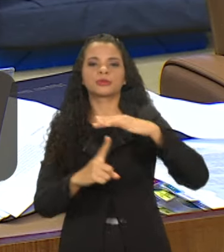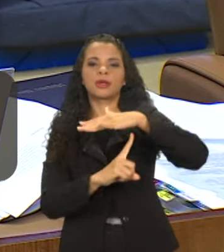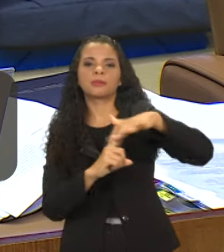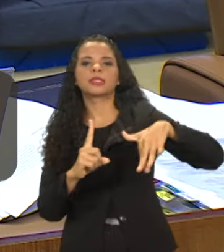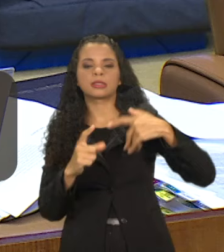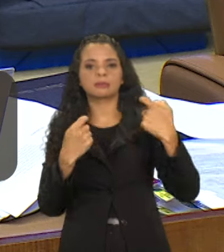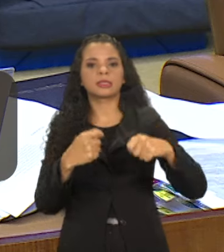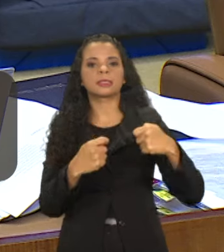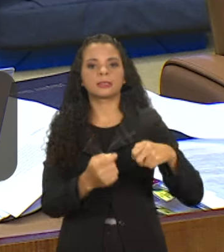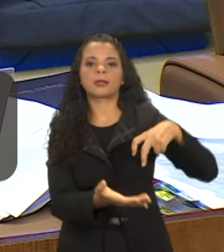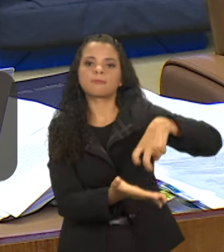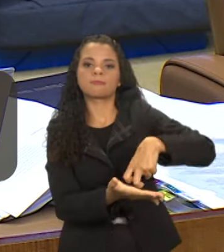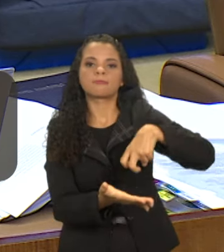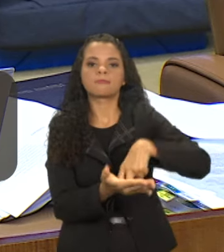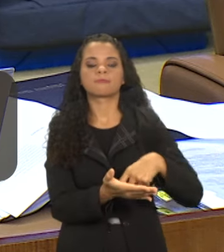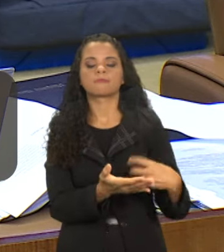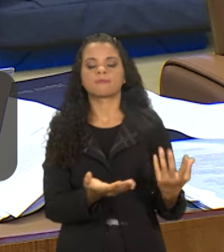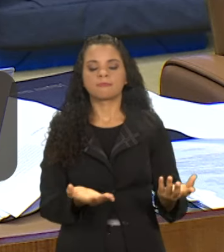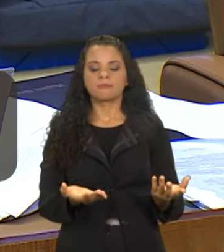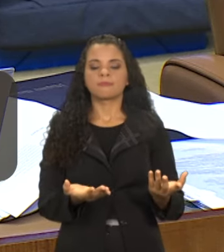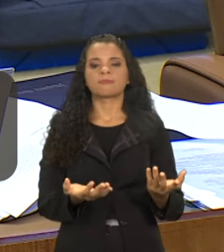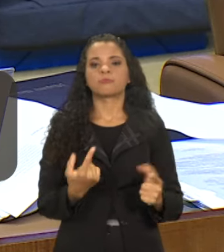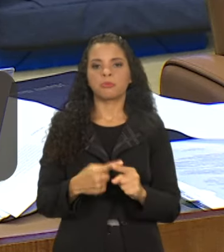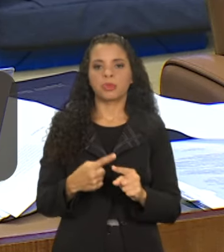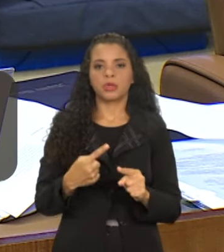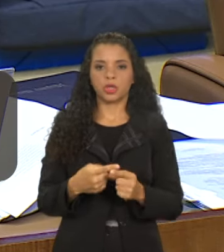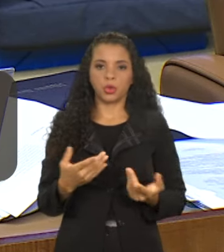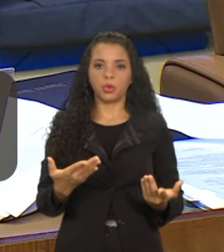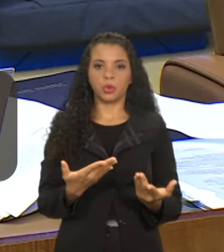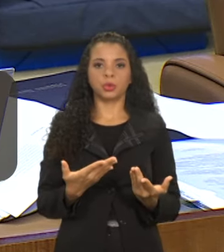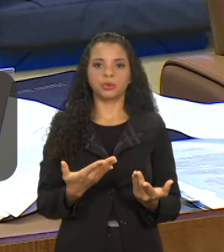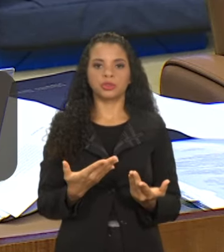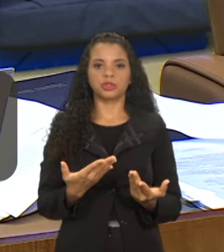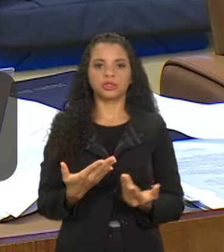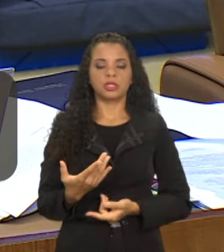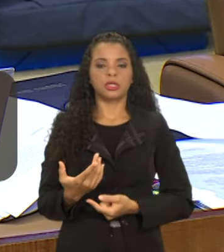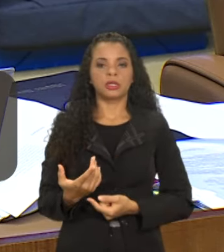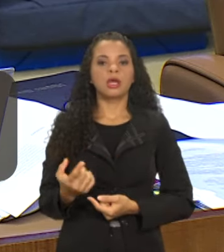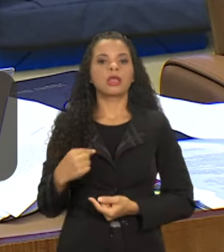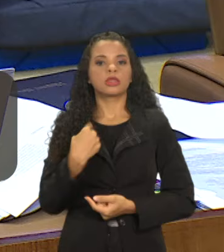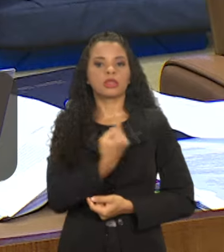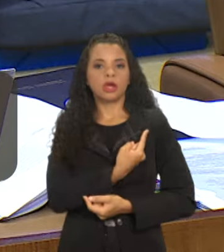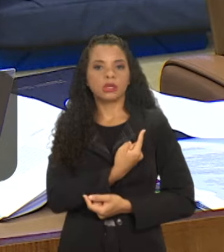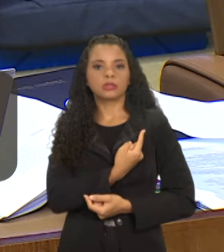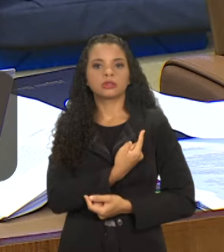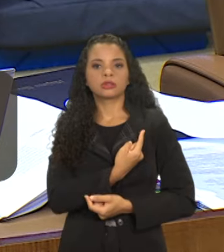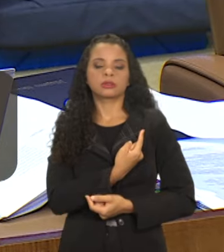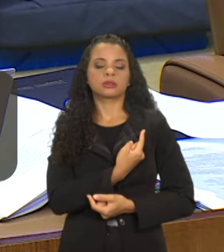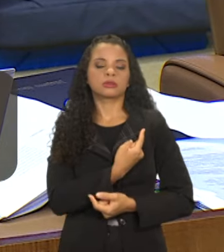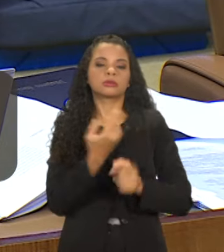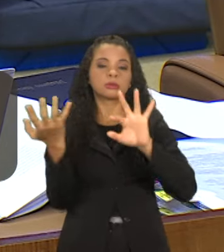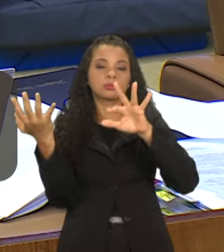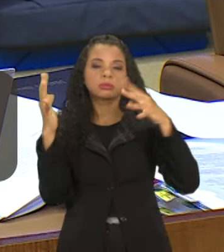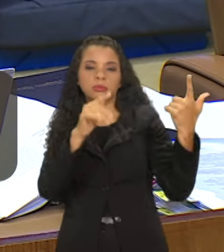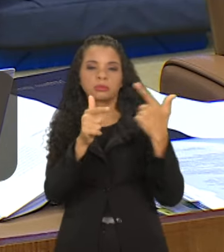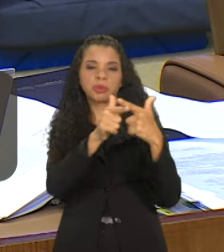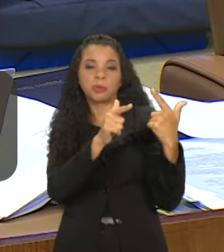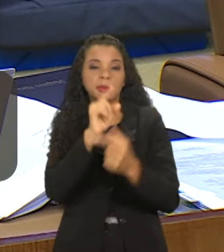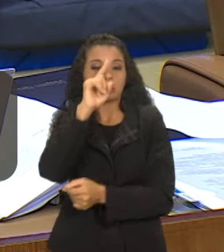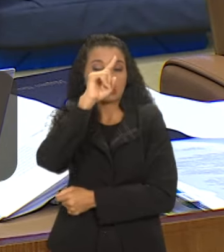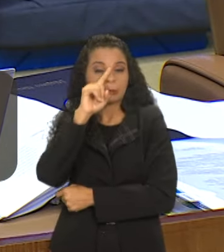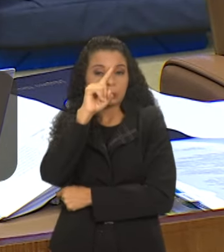responsabilizados, porque nós vivemos hoje uma realidade climática extremamente perigosa. Então, presidente,